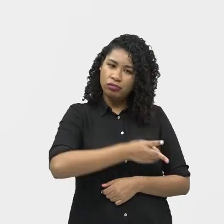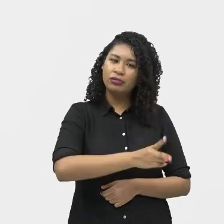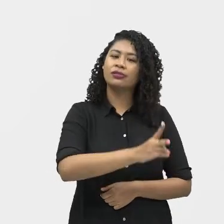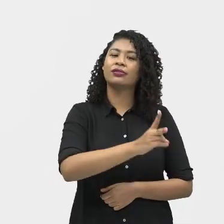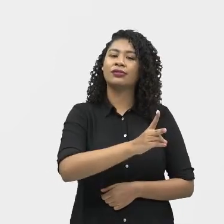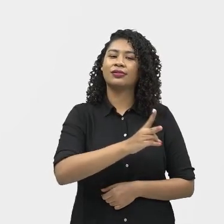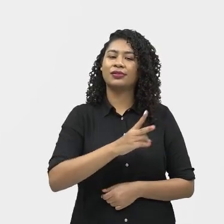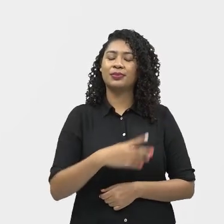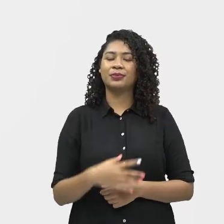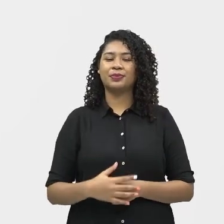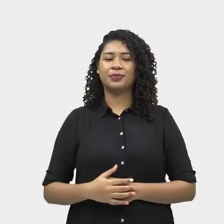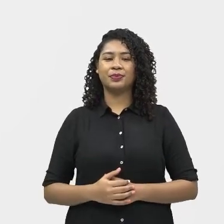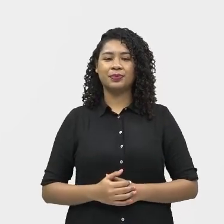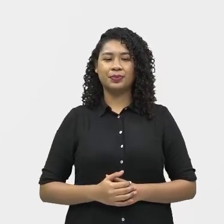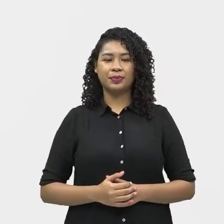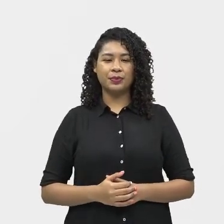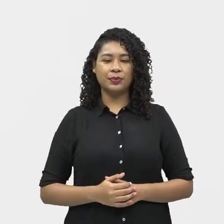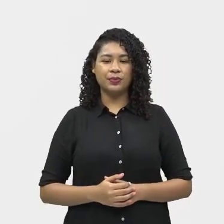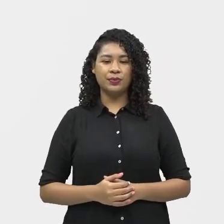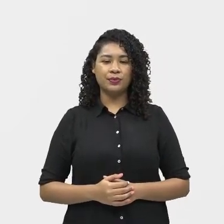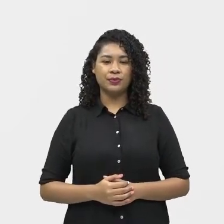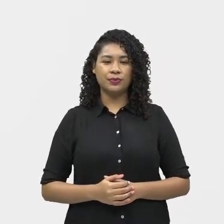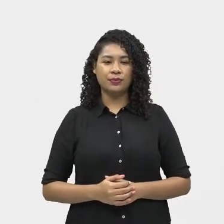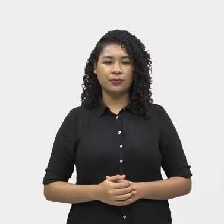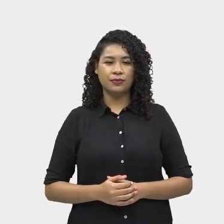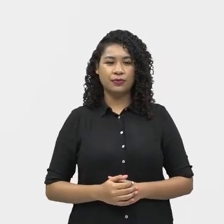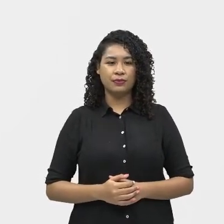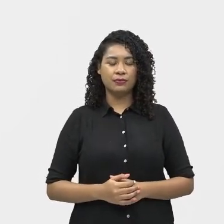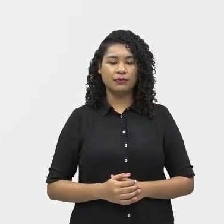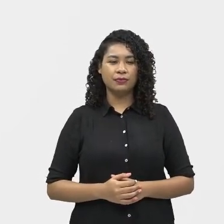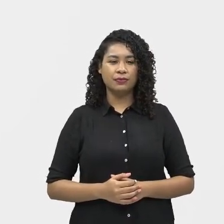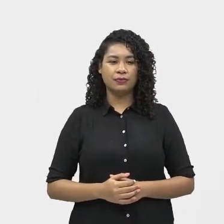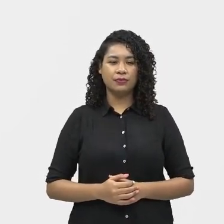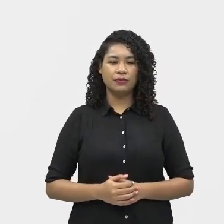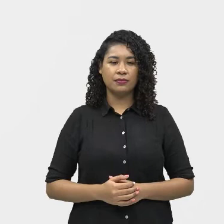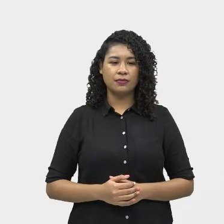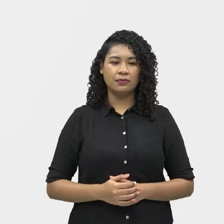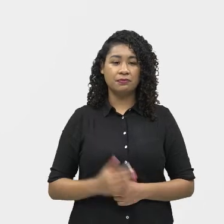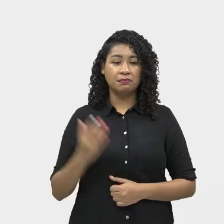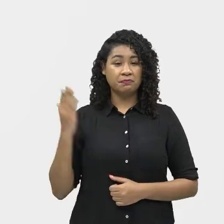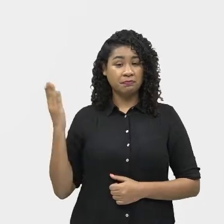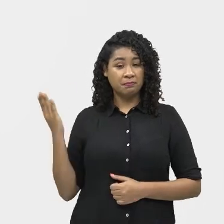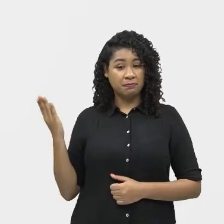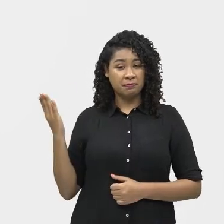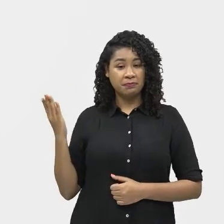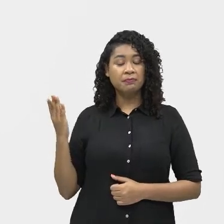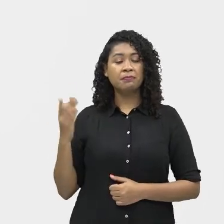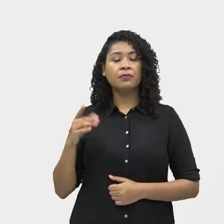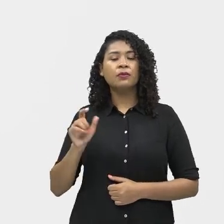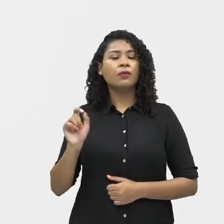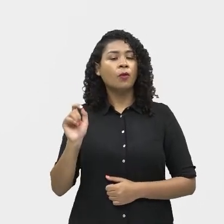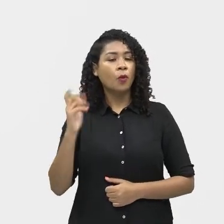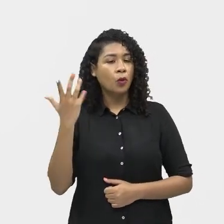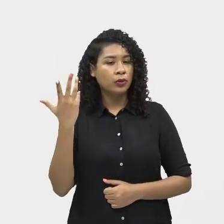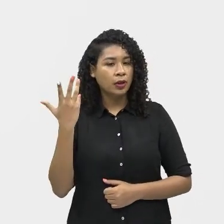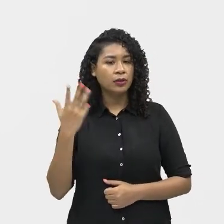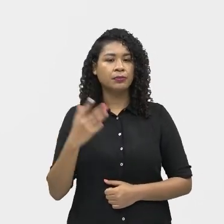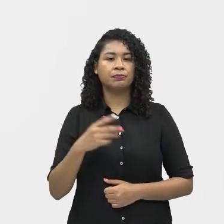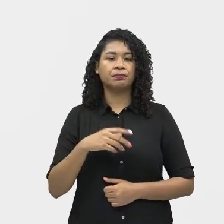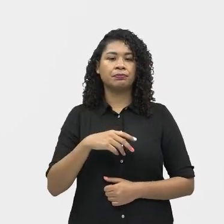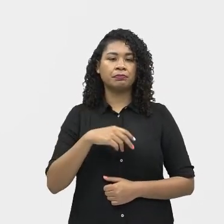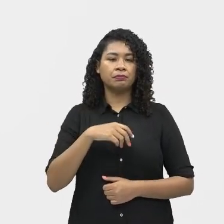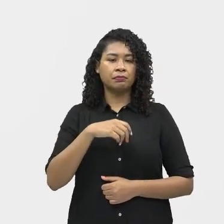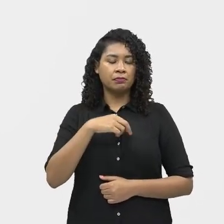religiosas, né? E aqui a gente comenta a seguinte situação. O ensino